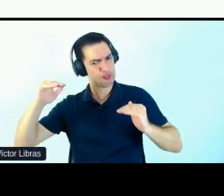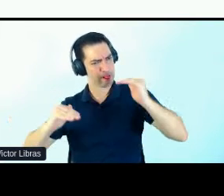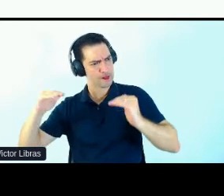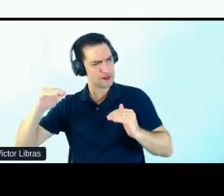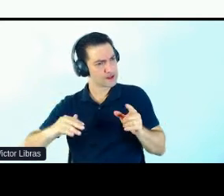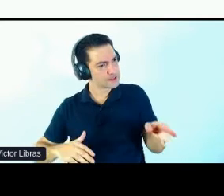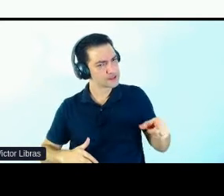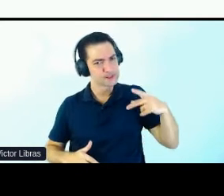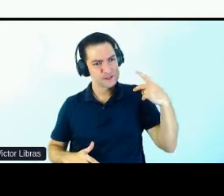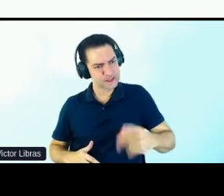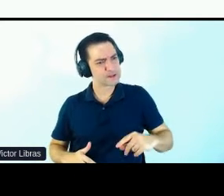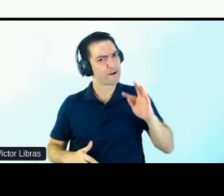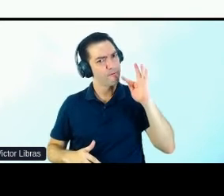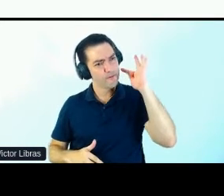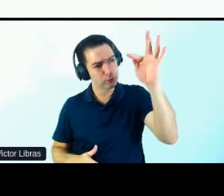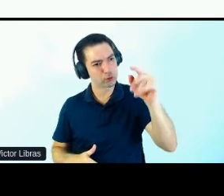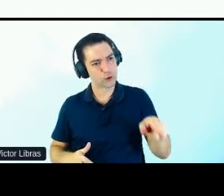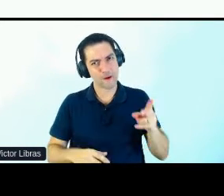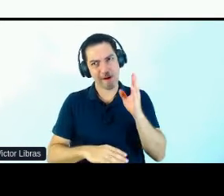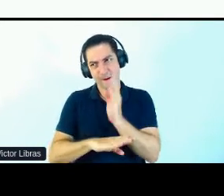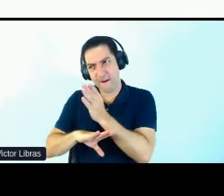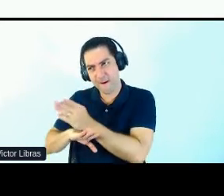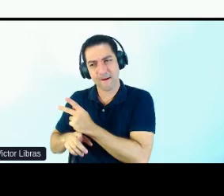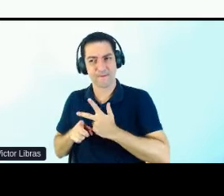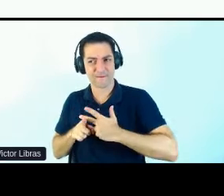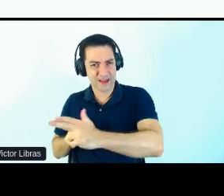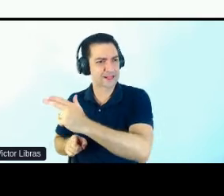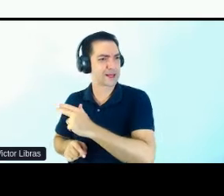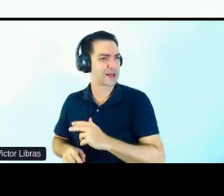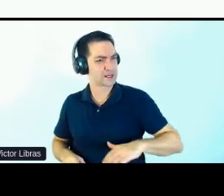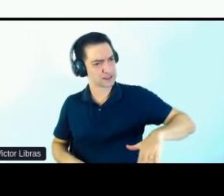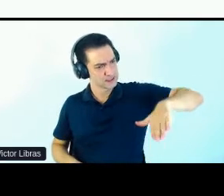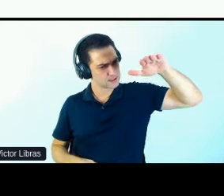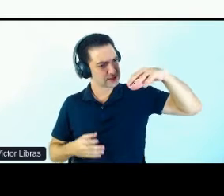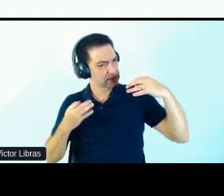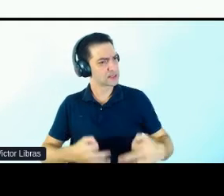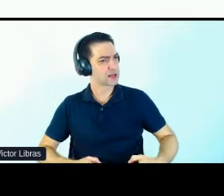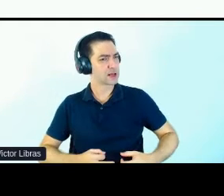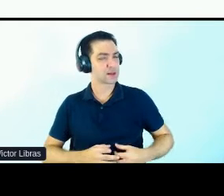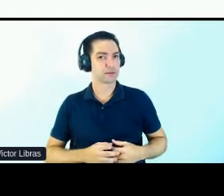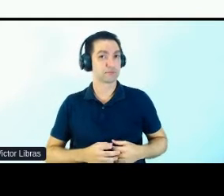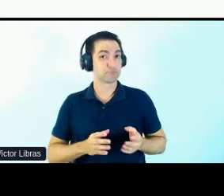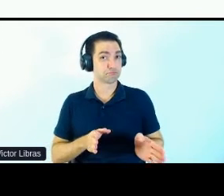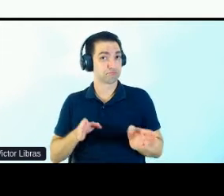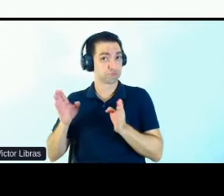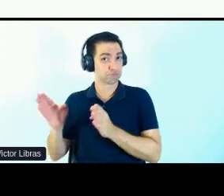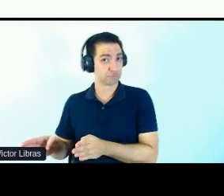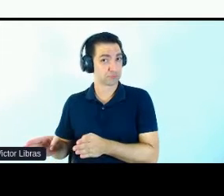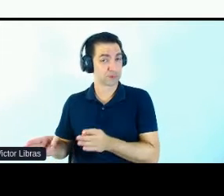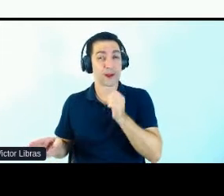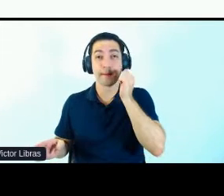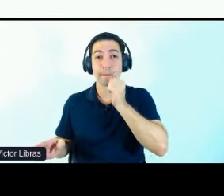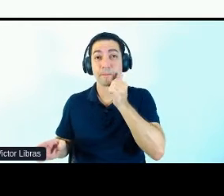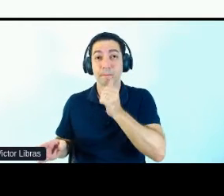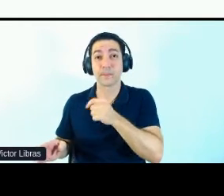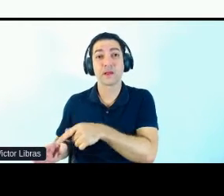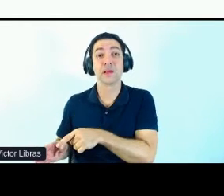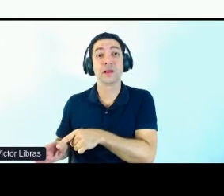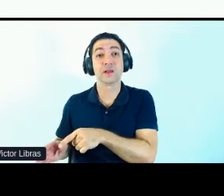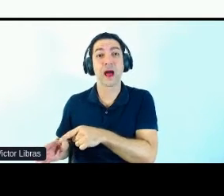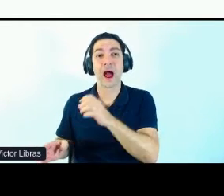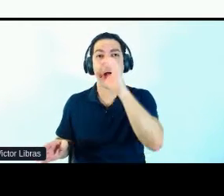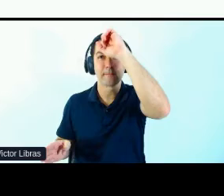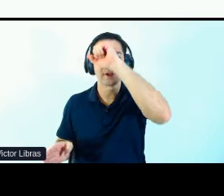né? E por outro lado, as meninas, elas sempre aprendem características mais ligadas ao cuidado. E